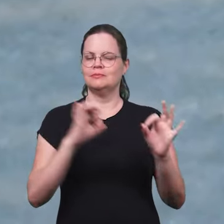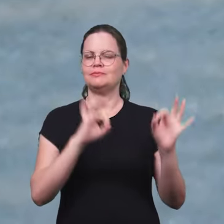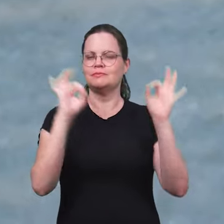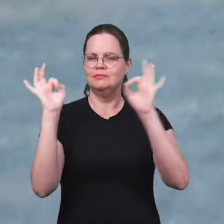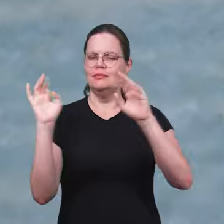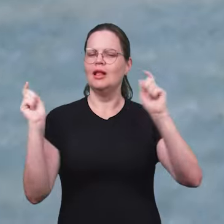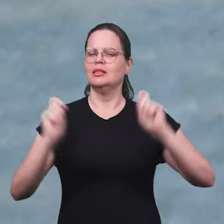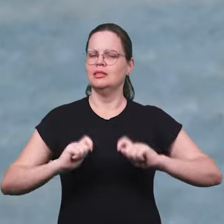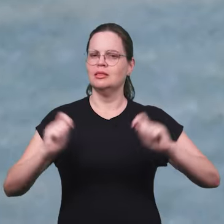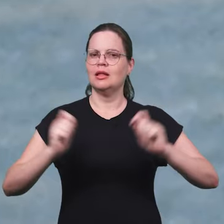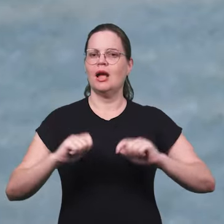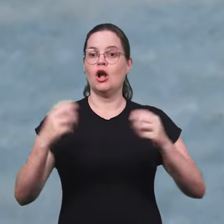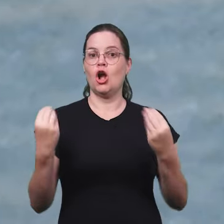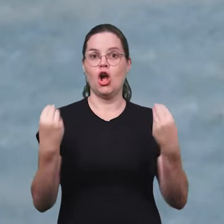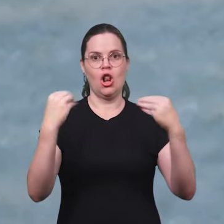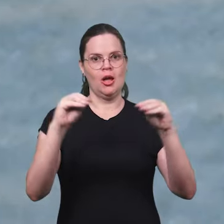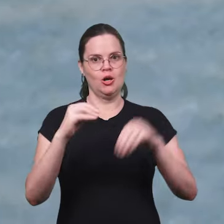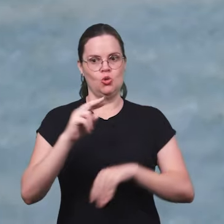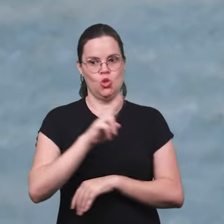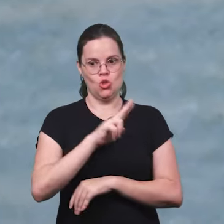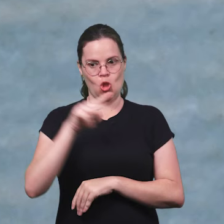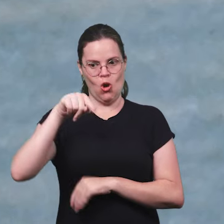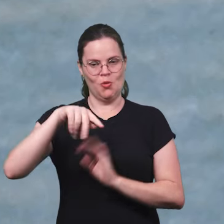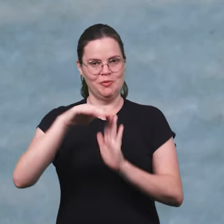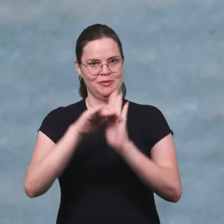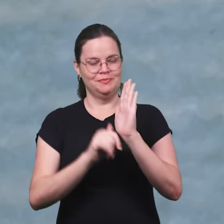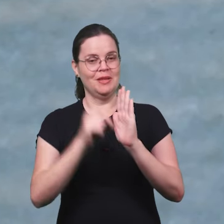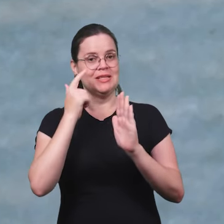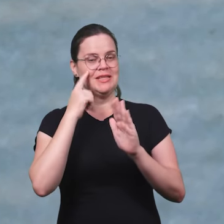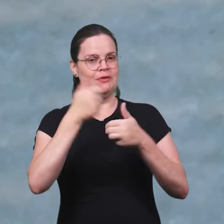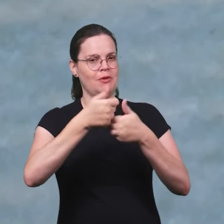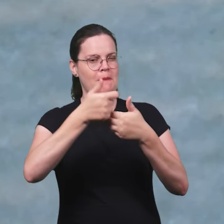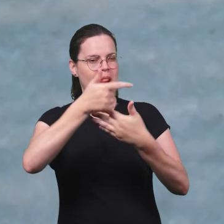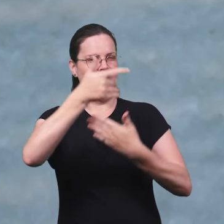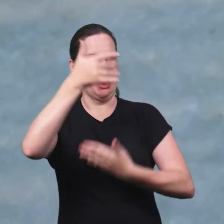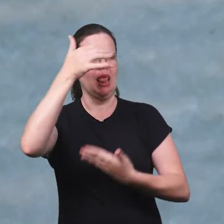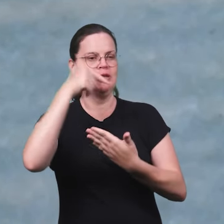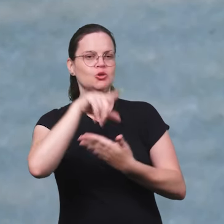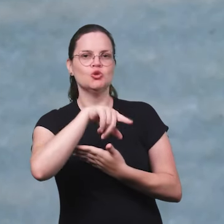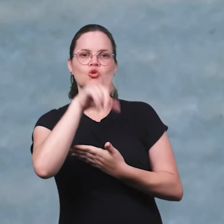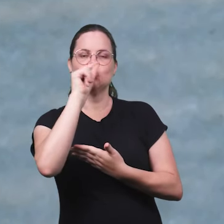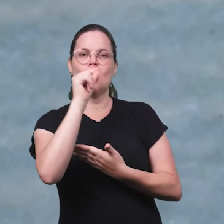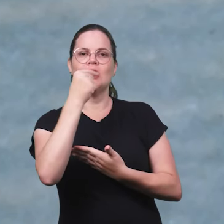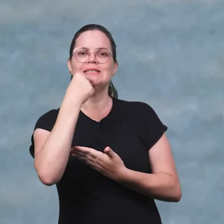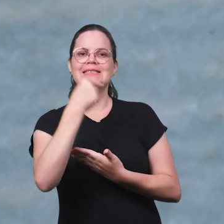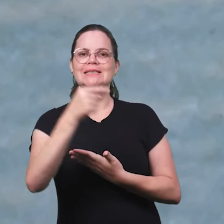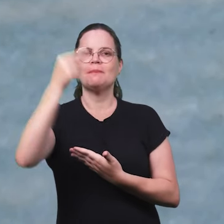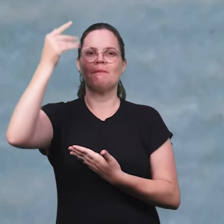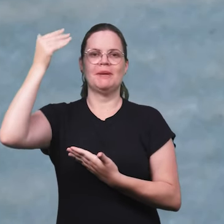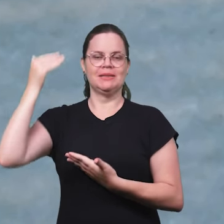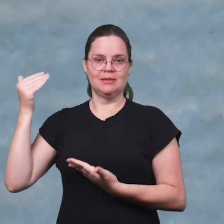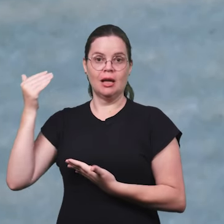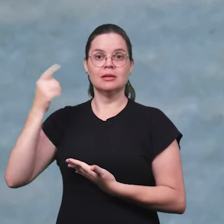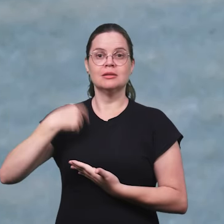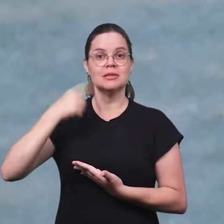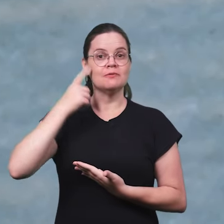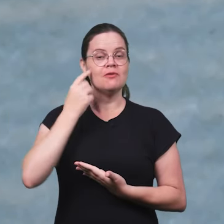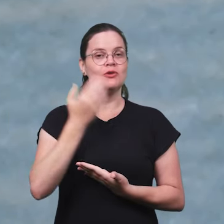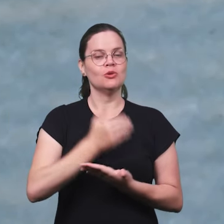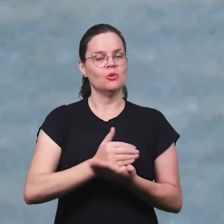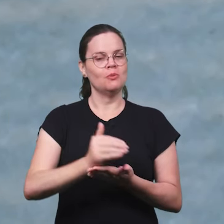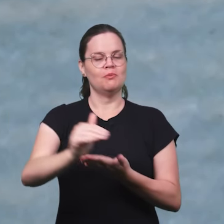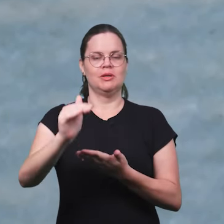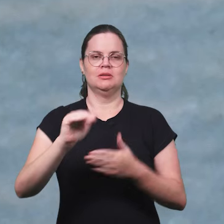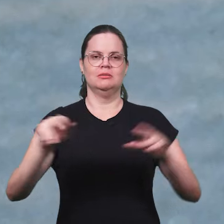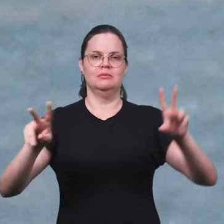ali você coloca Os Dias da Minha Mocidade, você vai pegar a playlist desse programa e vai ver que nós começamos esse tema na